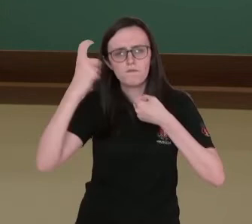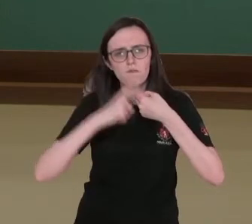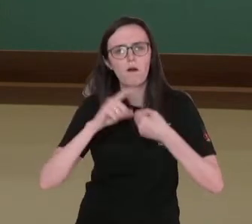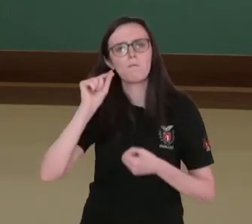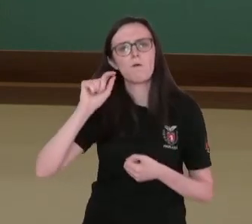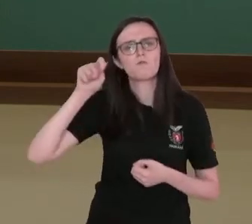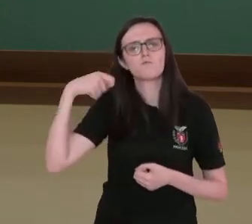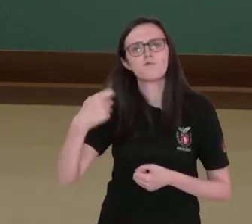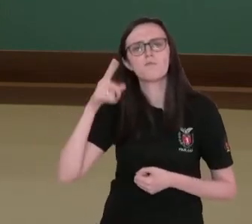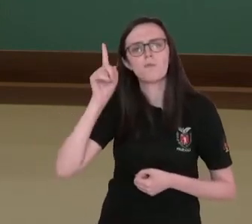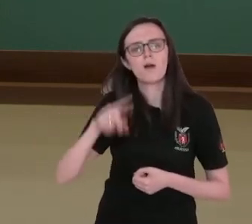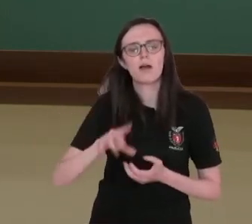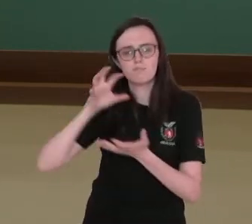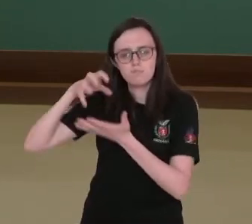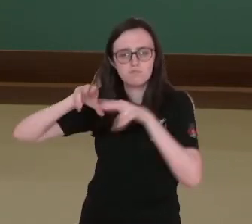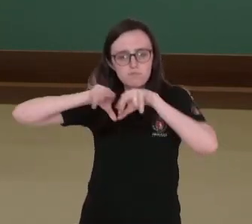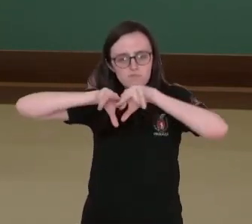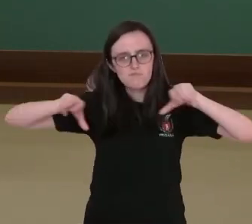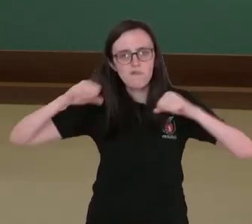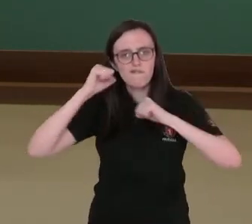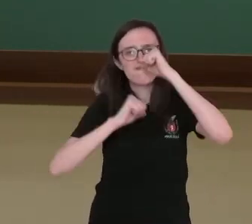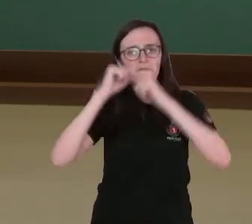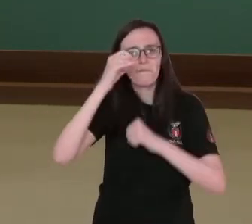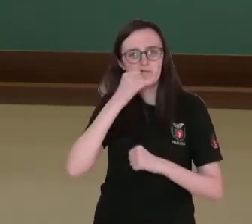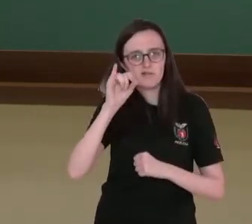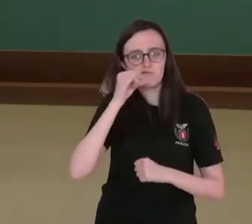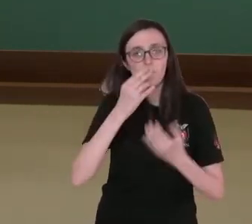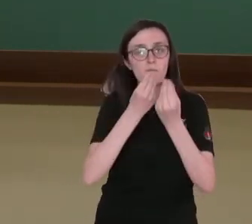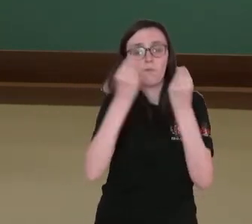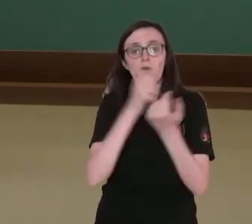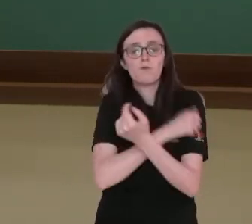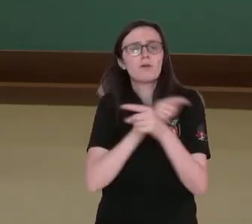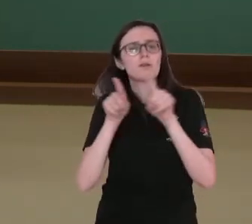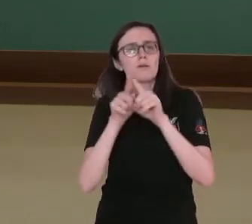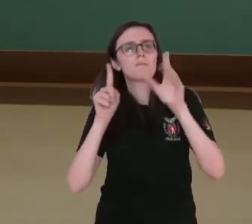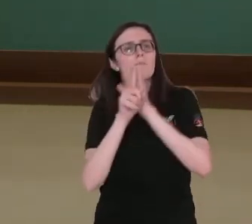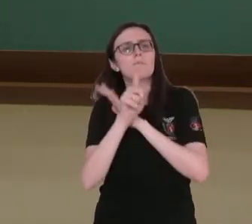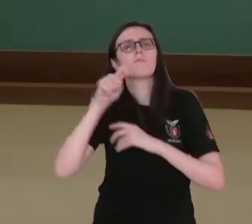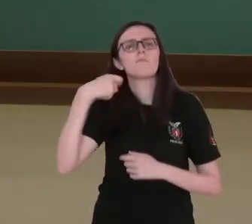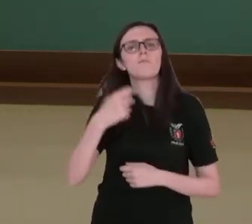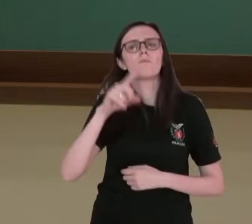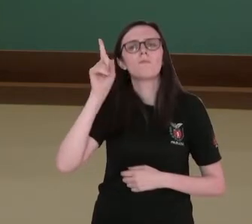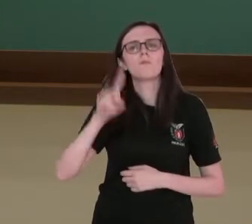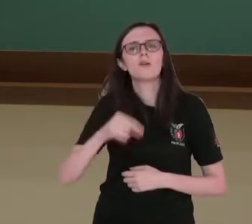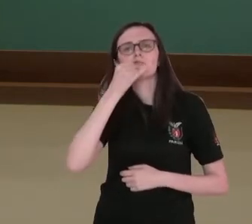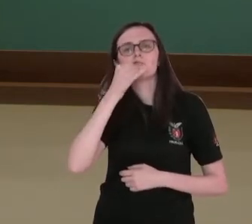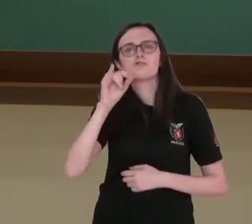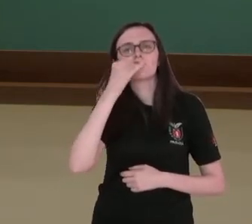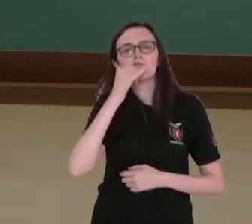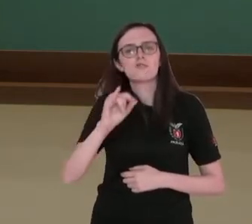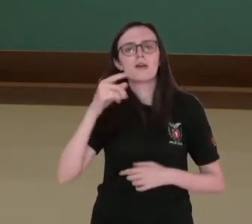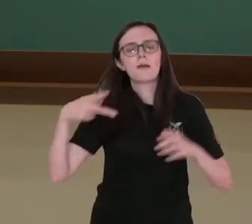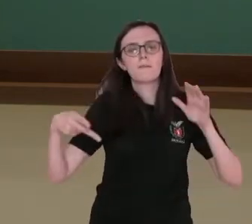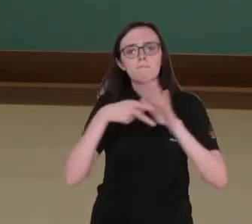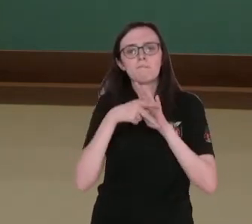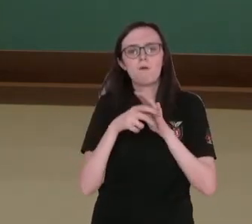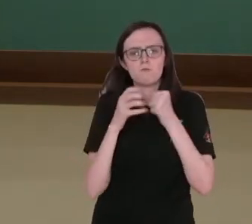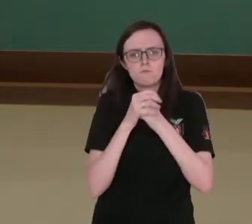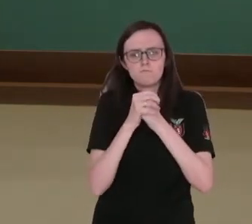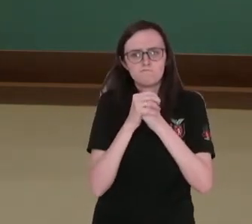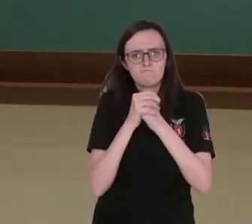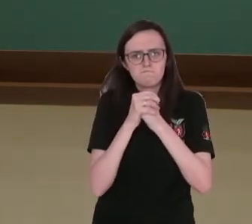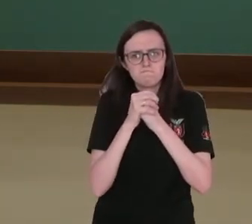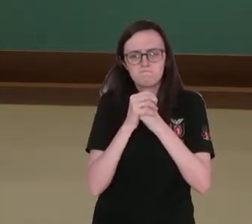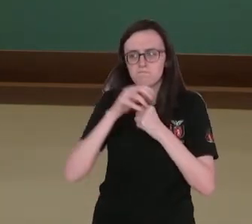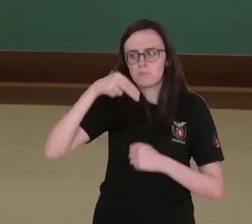falar um pouquinho das usinas. Pessoal, muitos alunos também perguntam com relação às usinas nucleares. O princípio